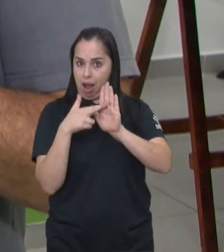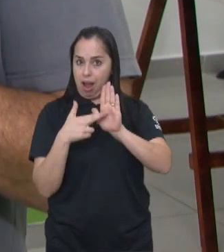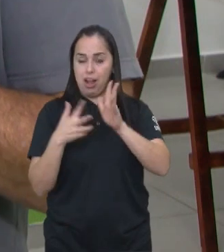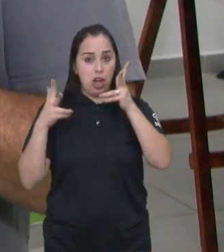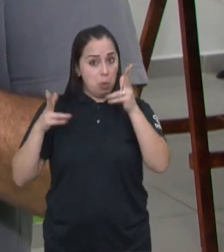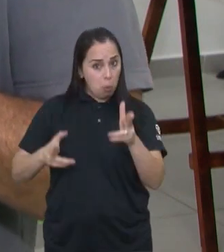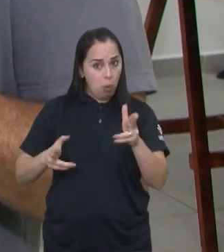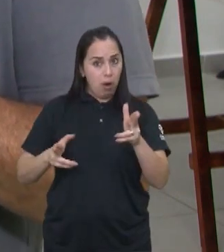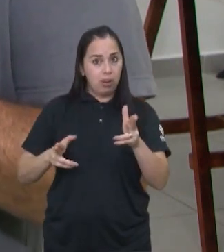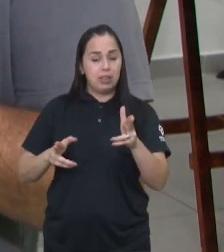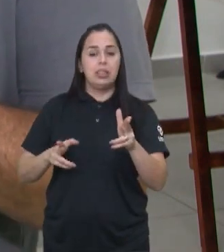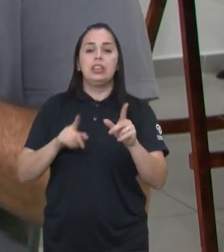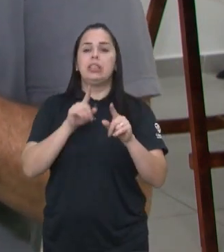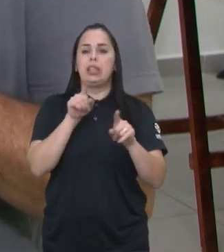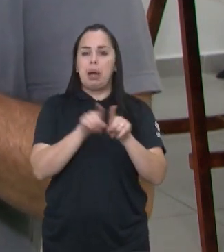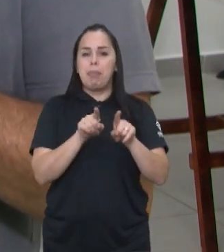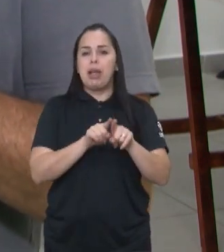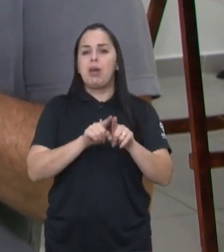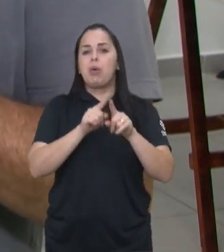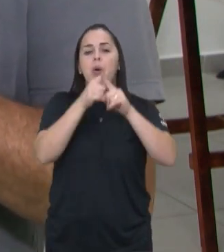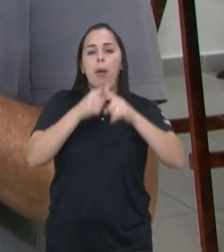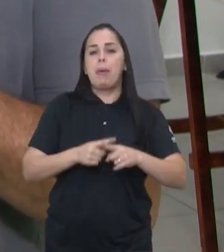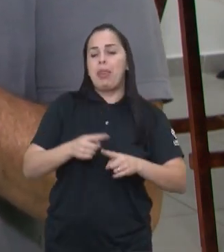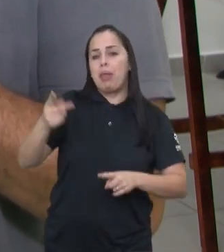disputando, inclusive o Campeonato Paulista, vai ter agora